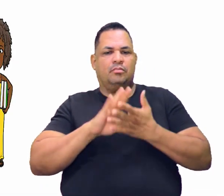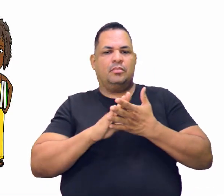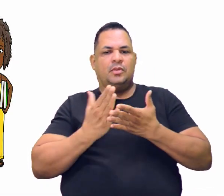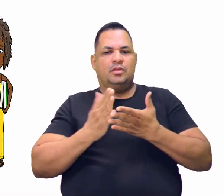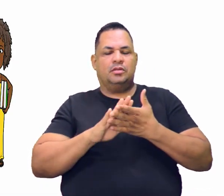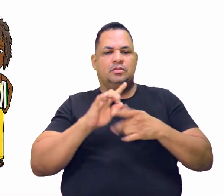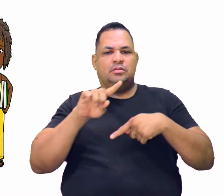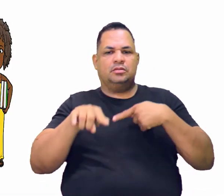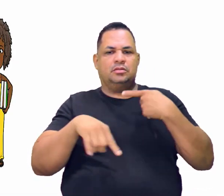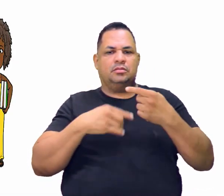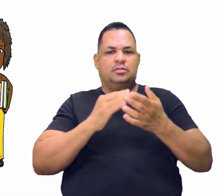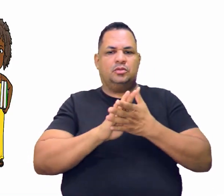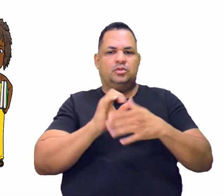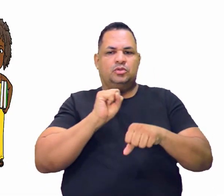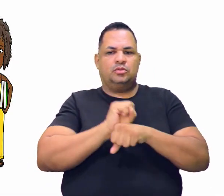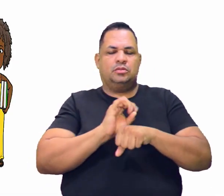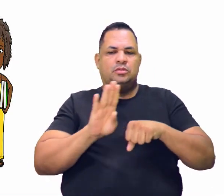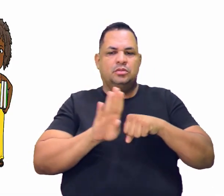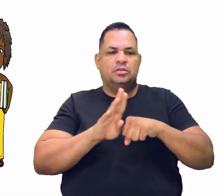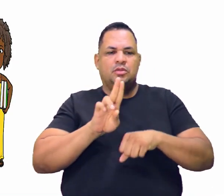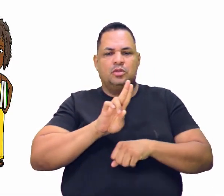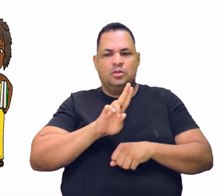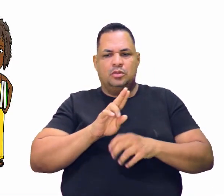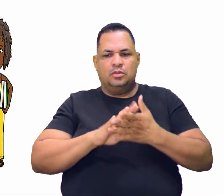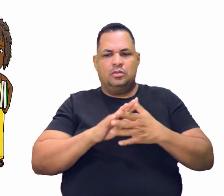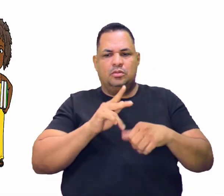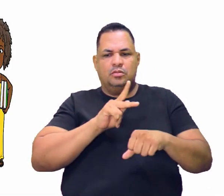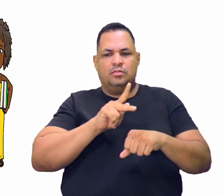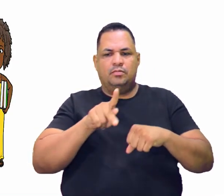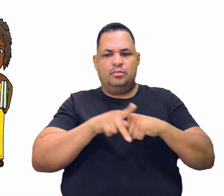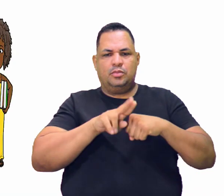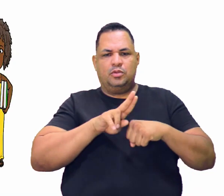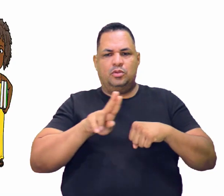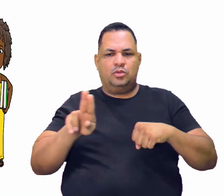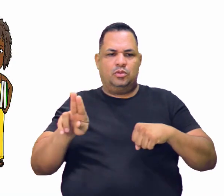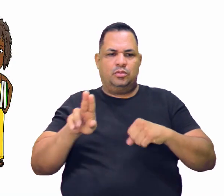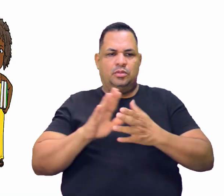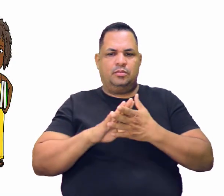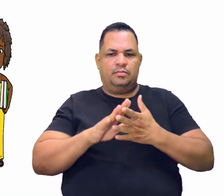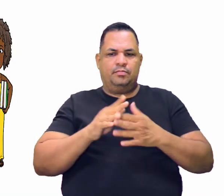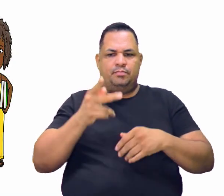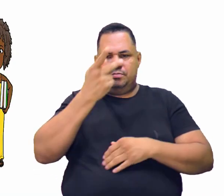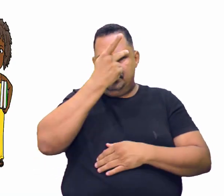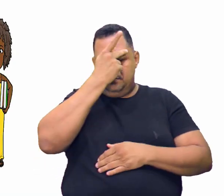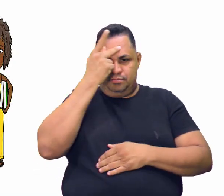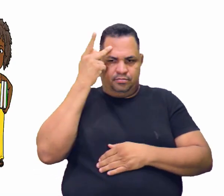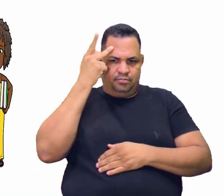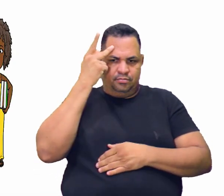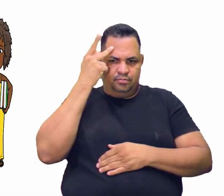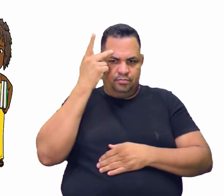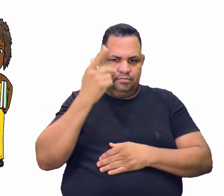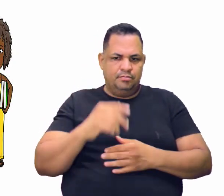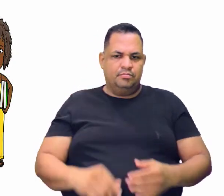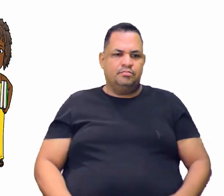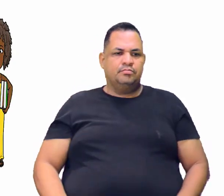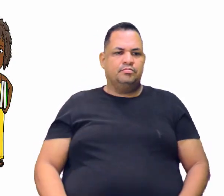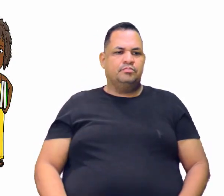de substantivo ou pronome, que é pronome pessoal. Ó, vamos lá,